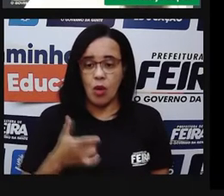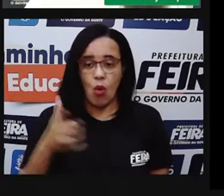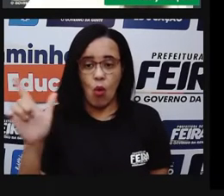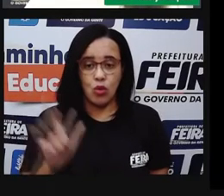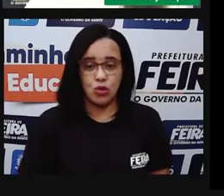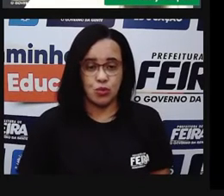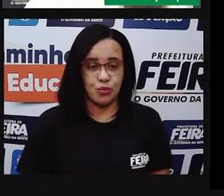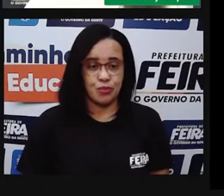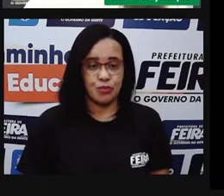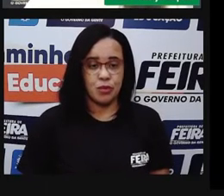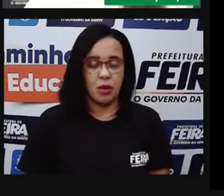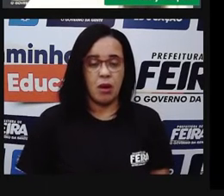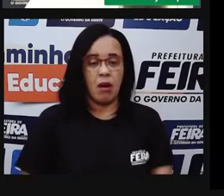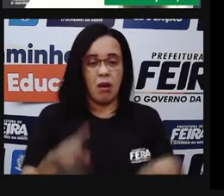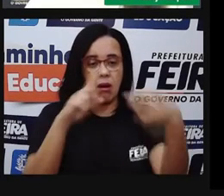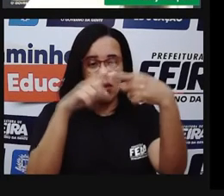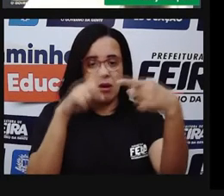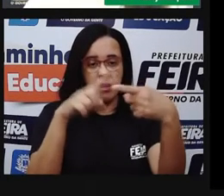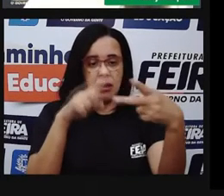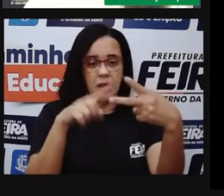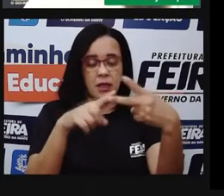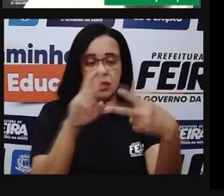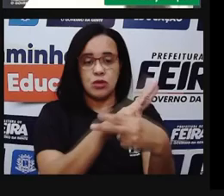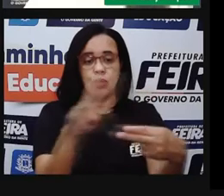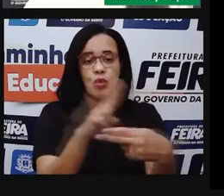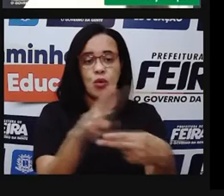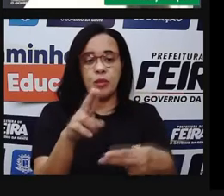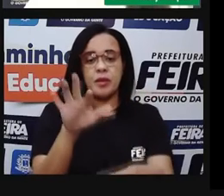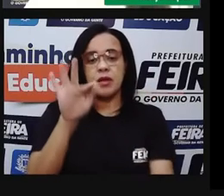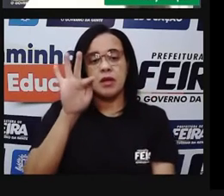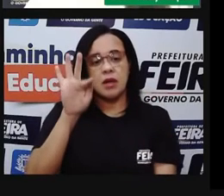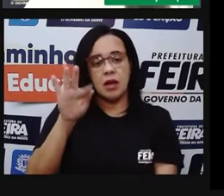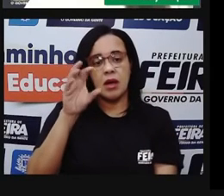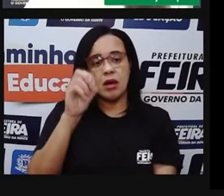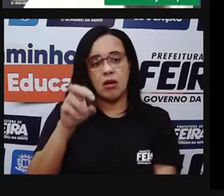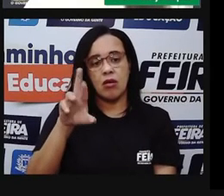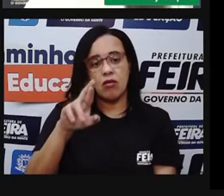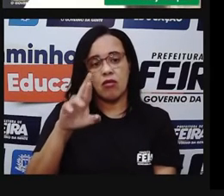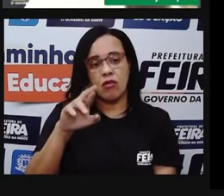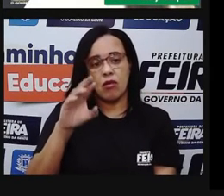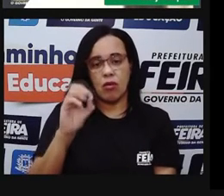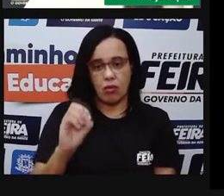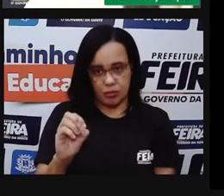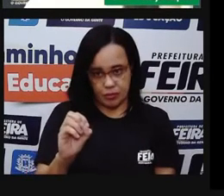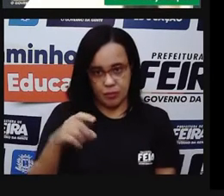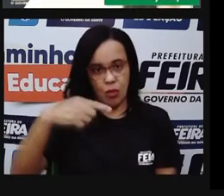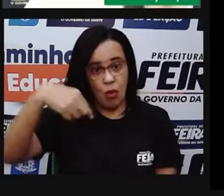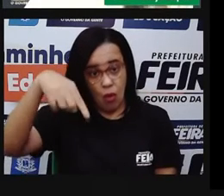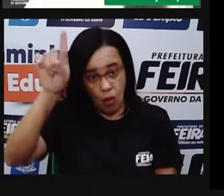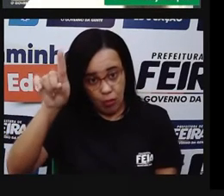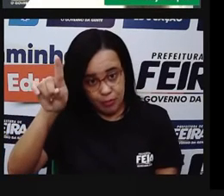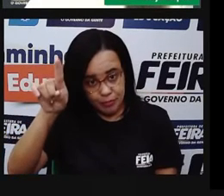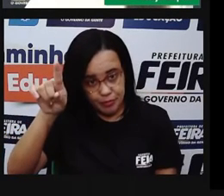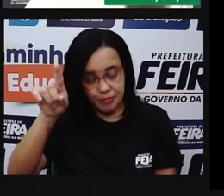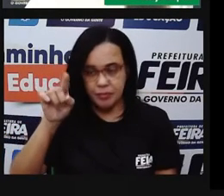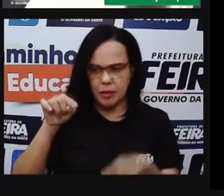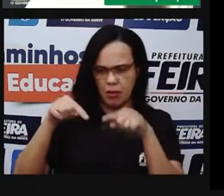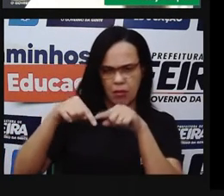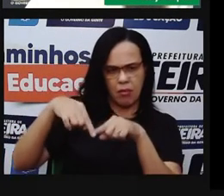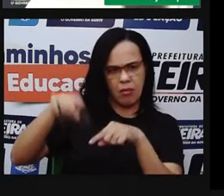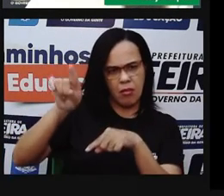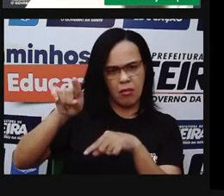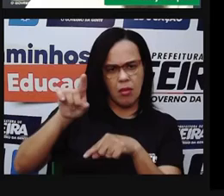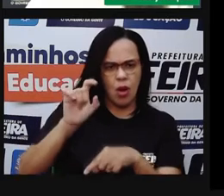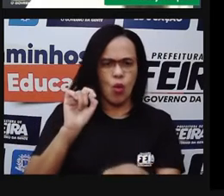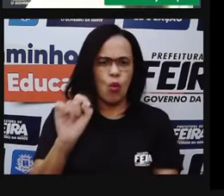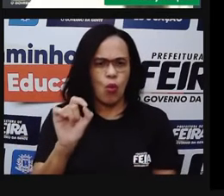gente começa com a letra re e termina com o. Vejam que esse O, ele tá com acento. Tá vendo um